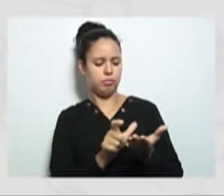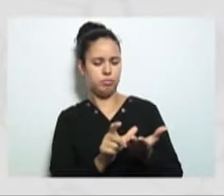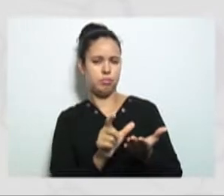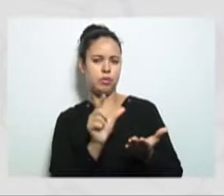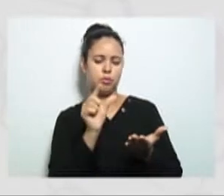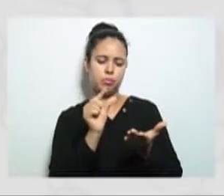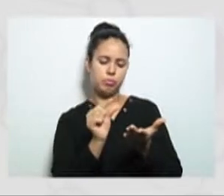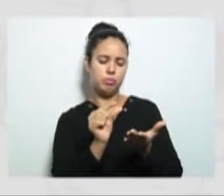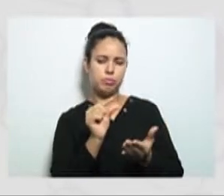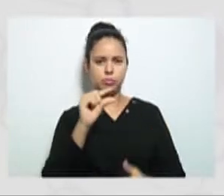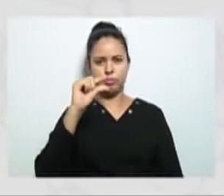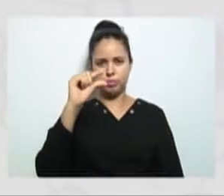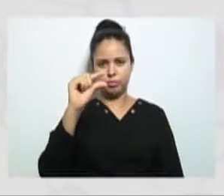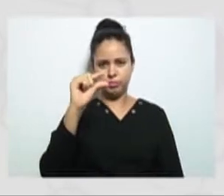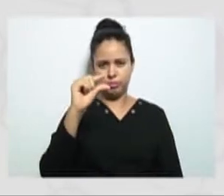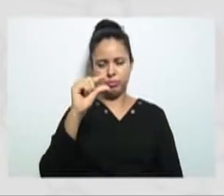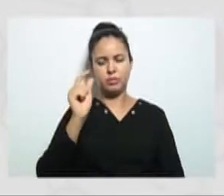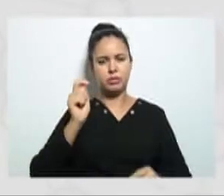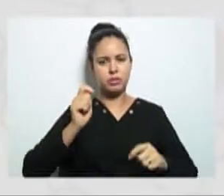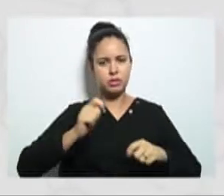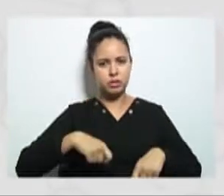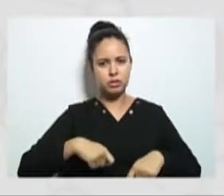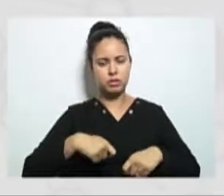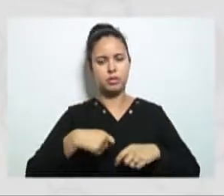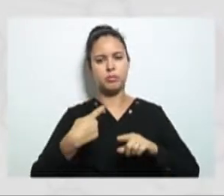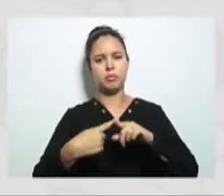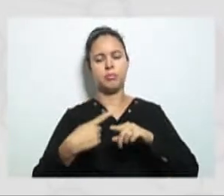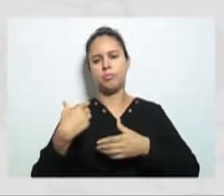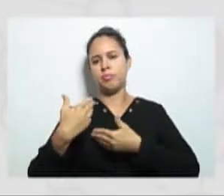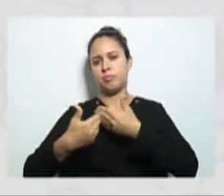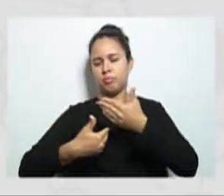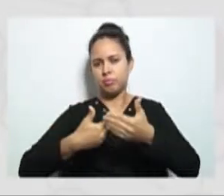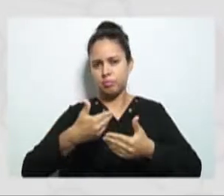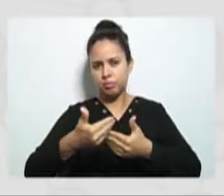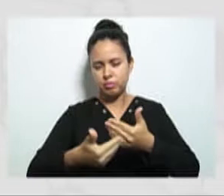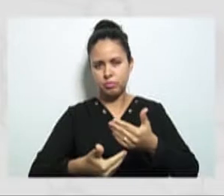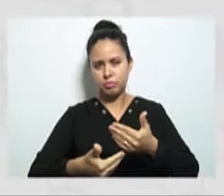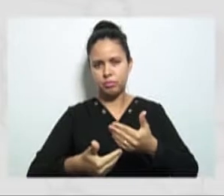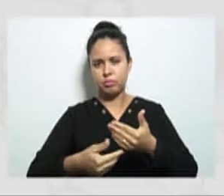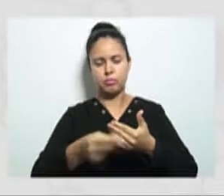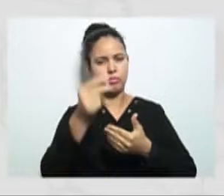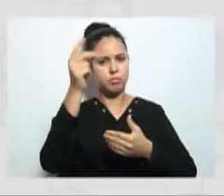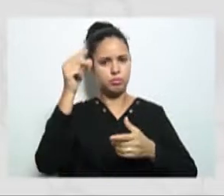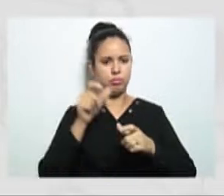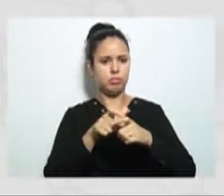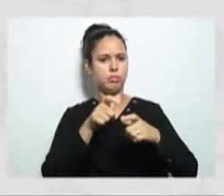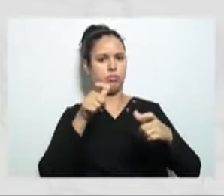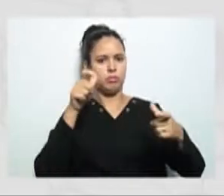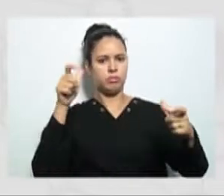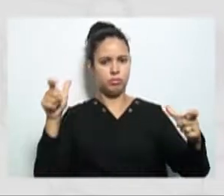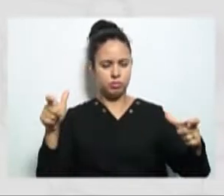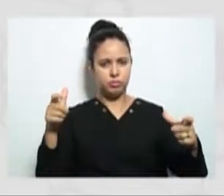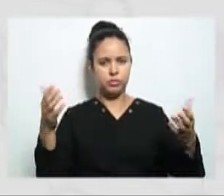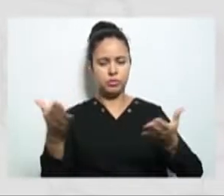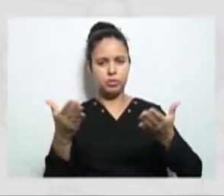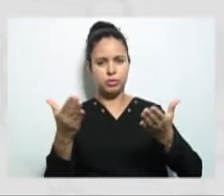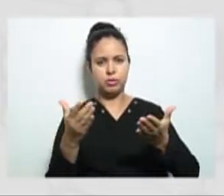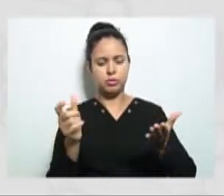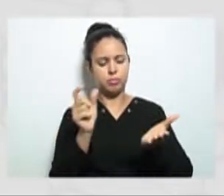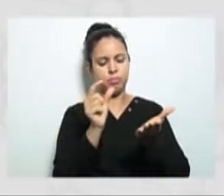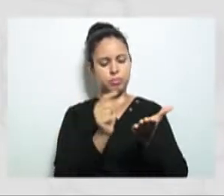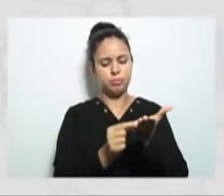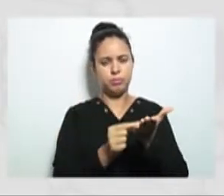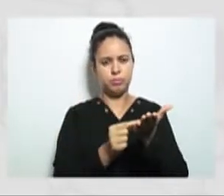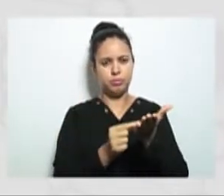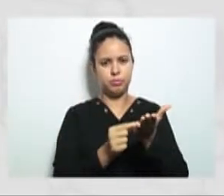chip de celular. Então, para você ver a evolução, isso aqui antigamente era do tamanho de um caminhão, tá? Hoje você tem cabendo na palma